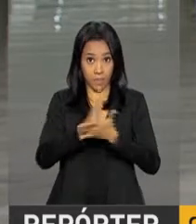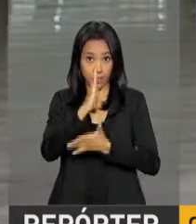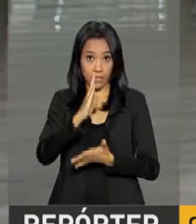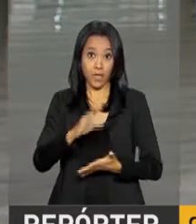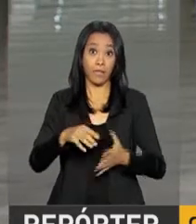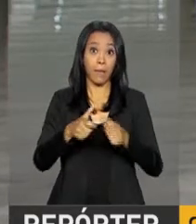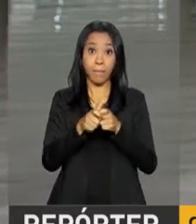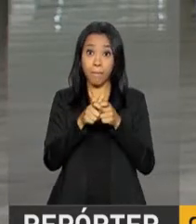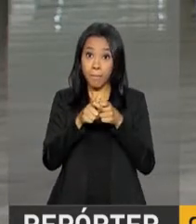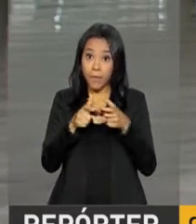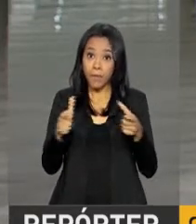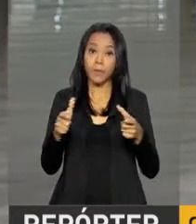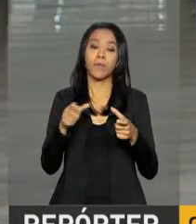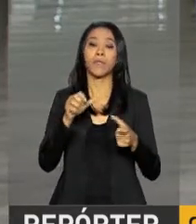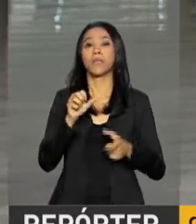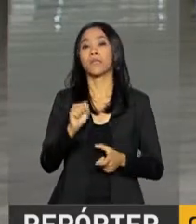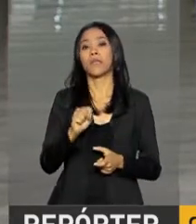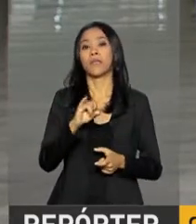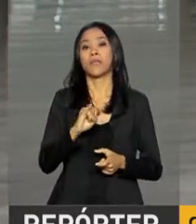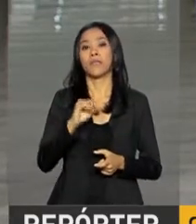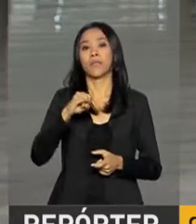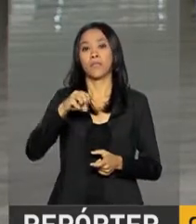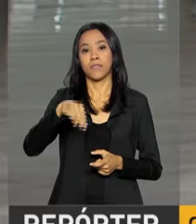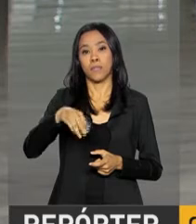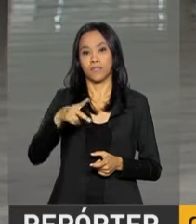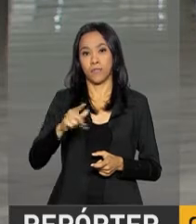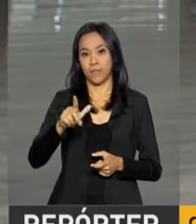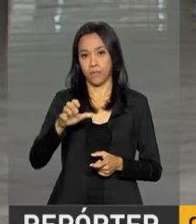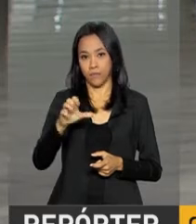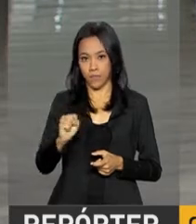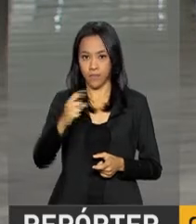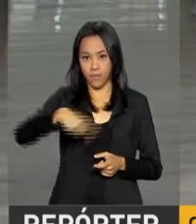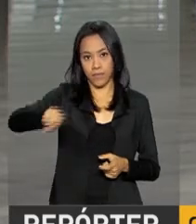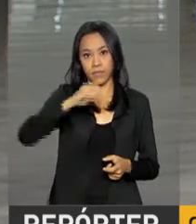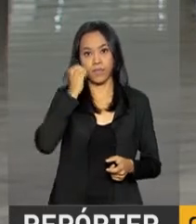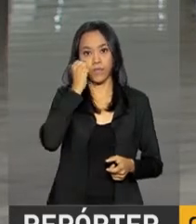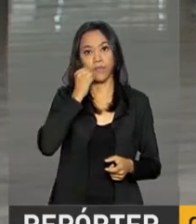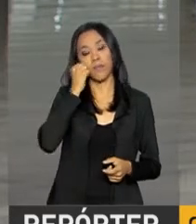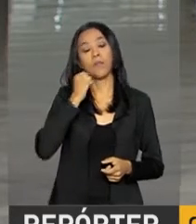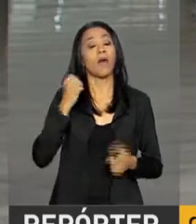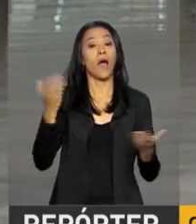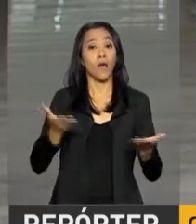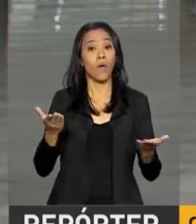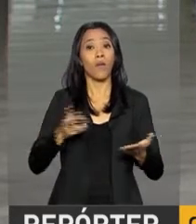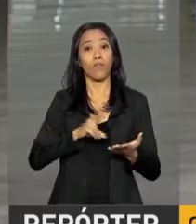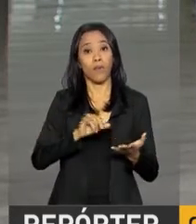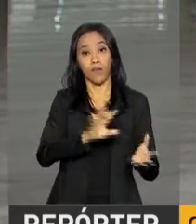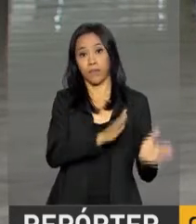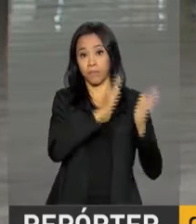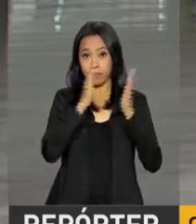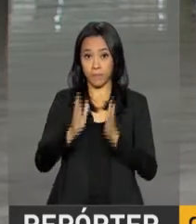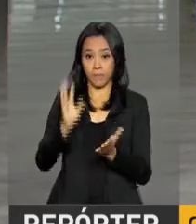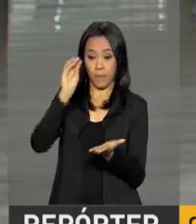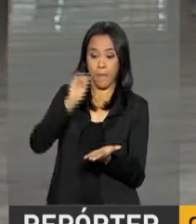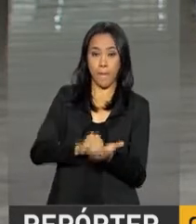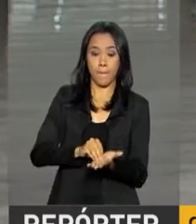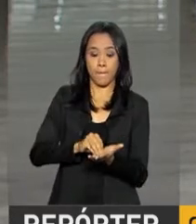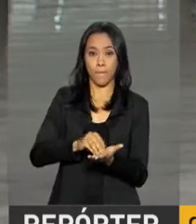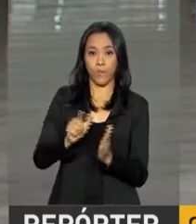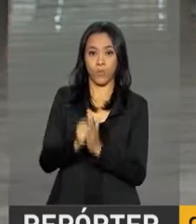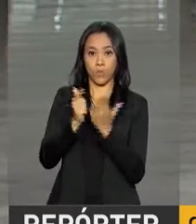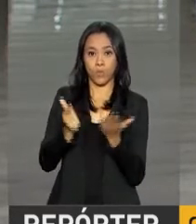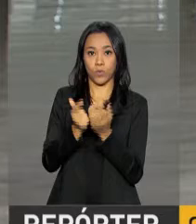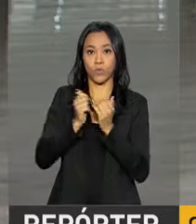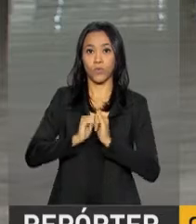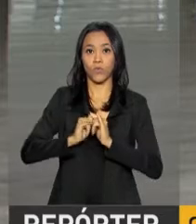da maioria simples de senadores. O próximo passo será a publicação no Diário Oficial da União de um